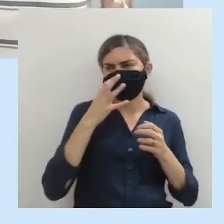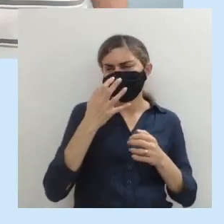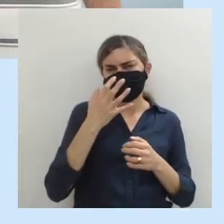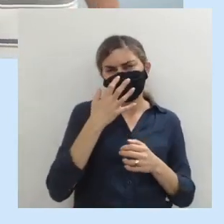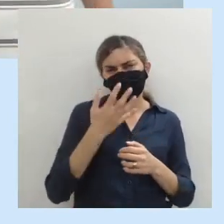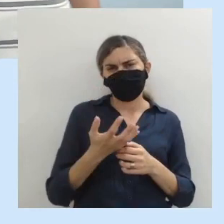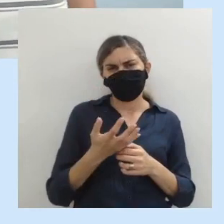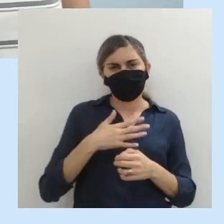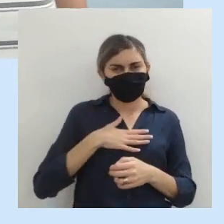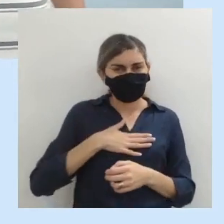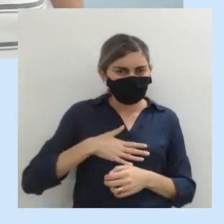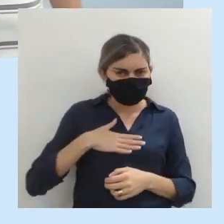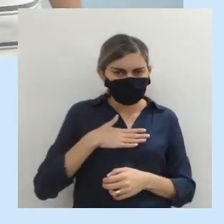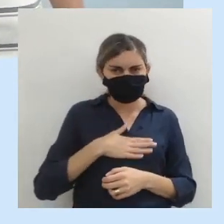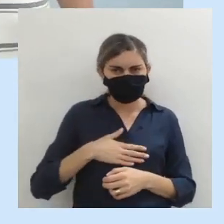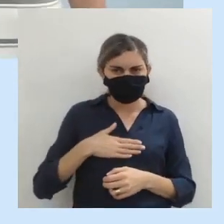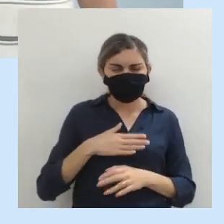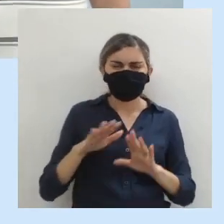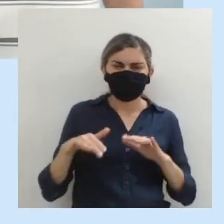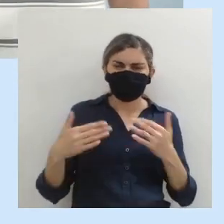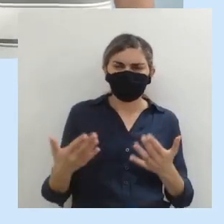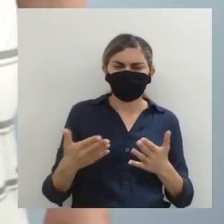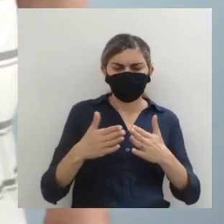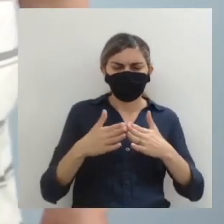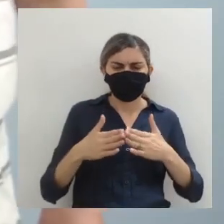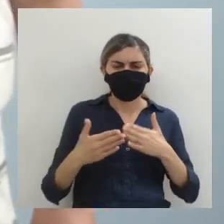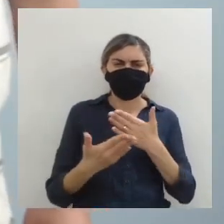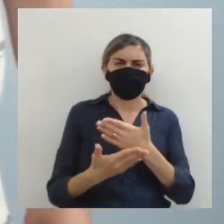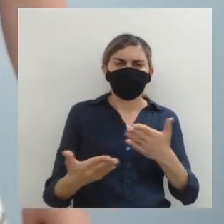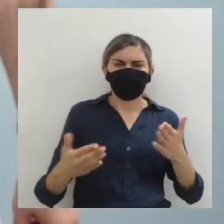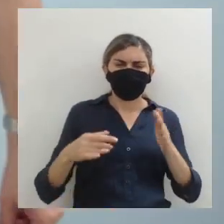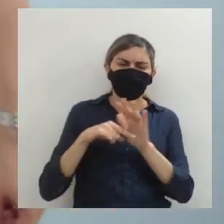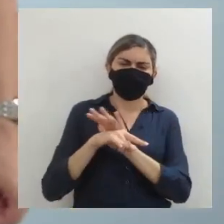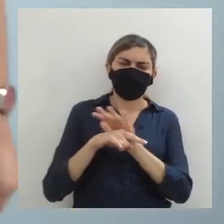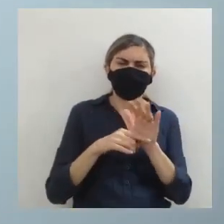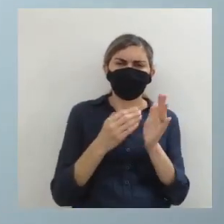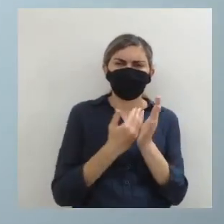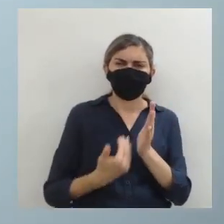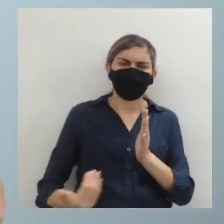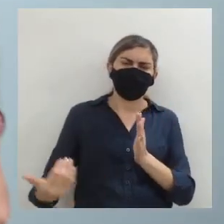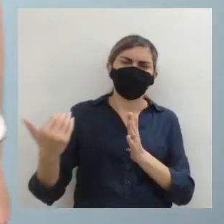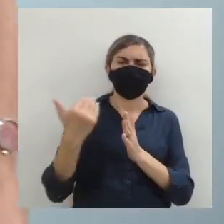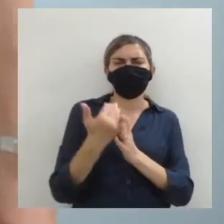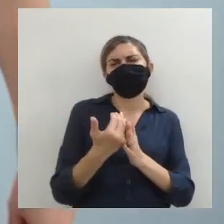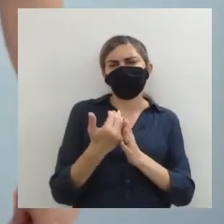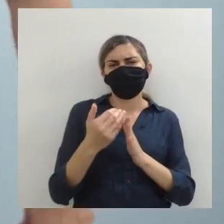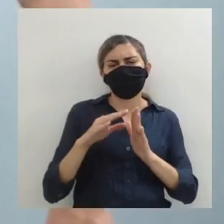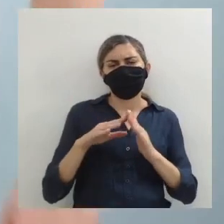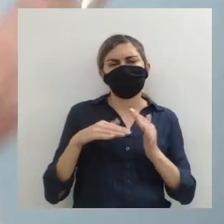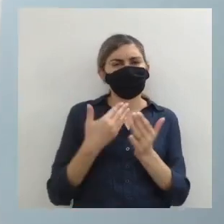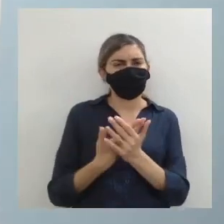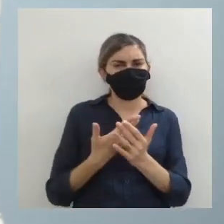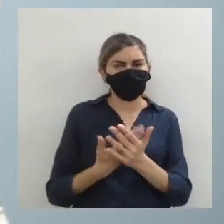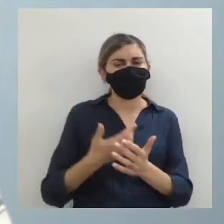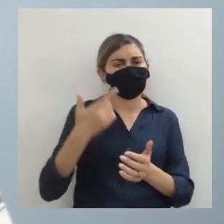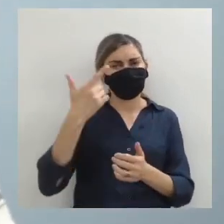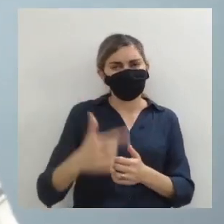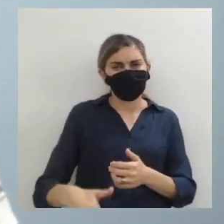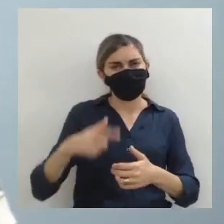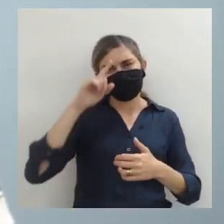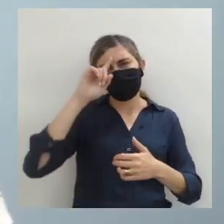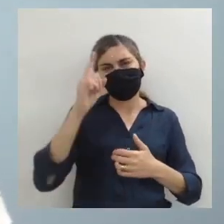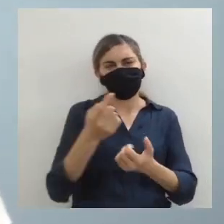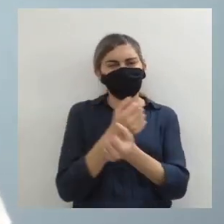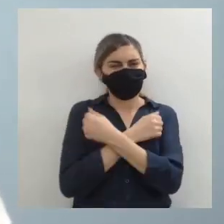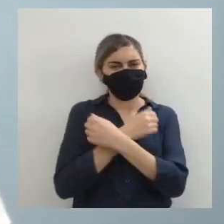observando. Gostaram? Então, o que eu peço a vocês é que pesquisem mais sobre a escolástica. Mais uma vez, mando um